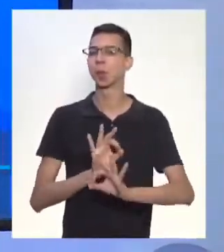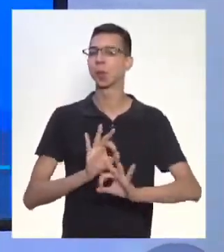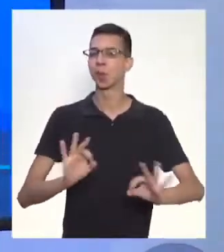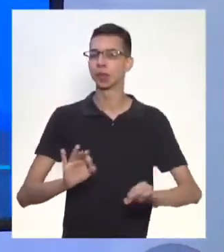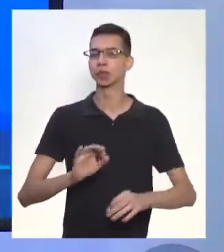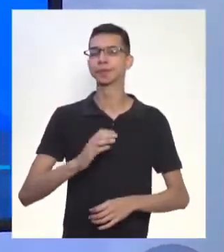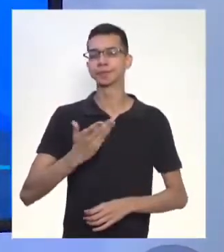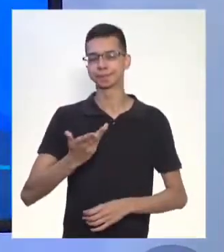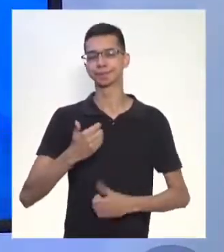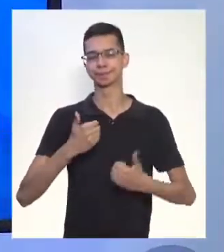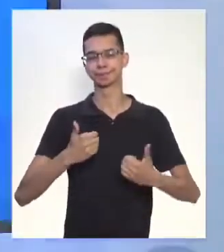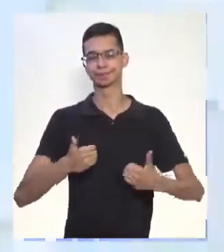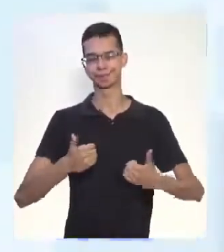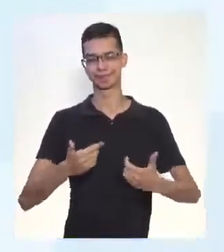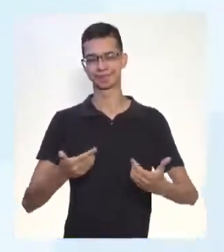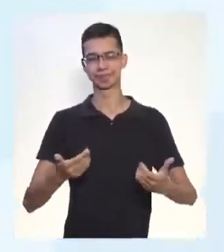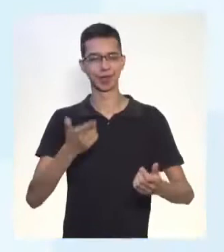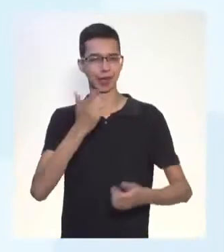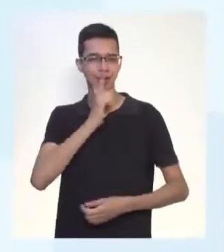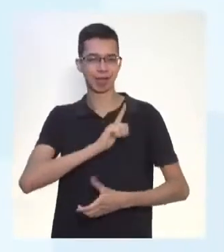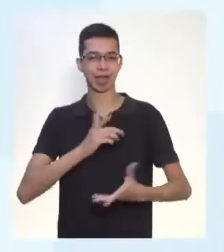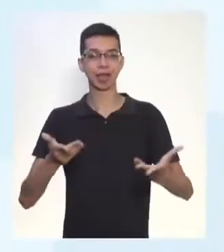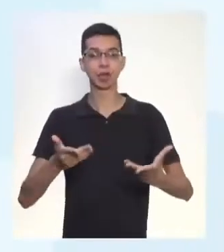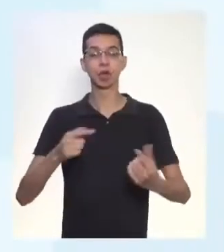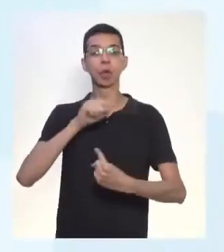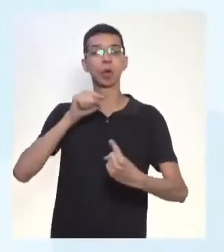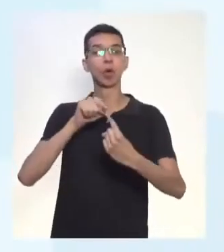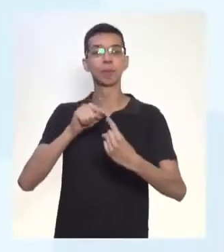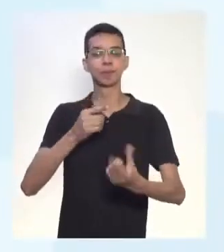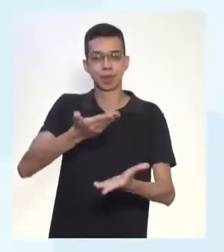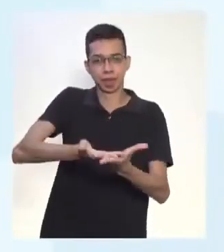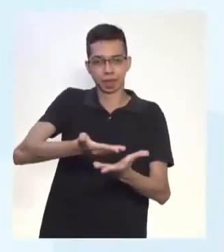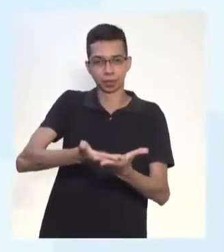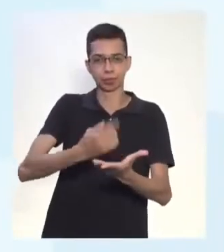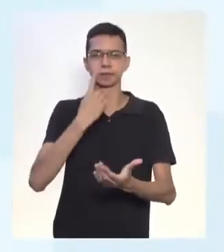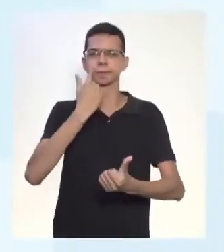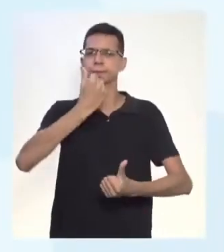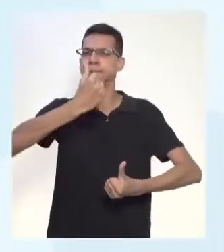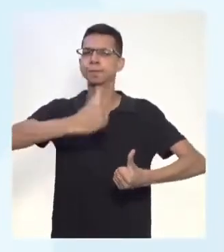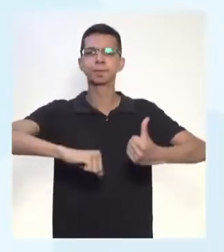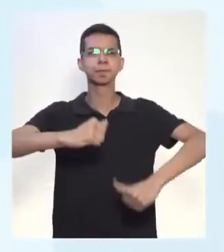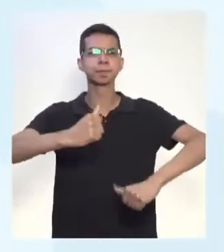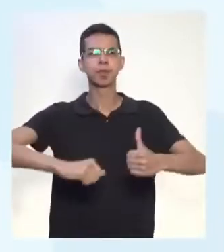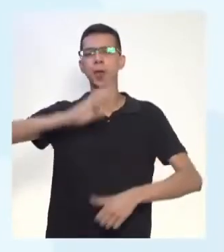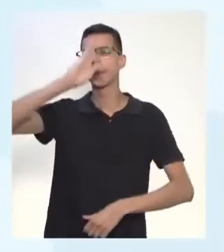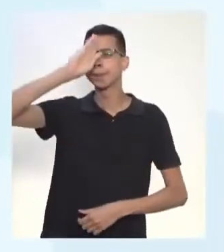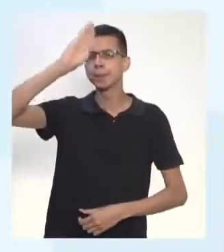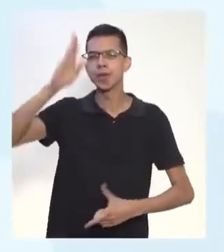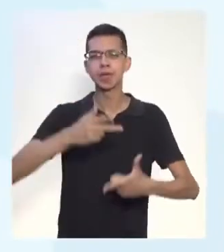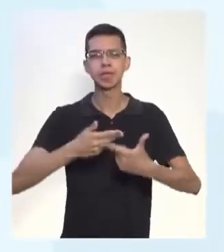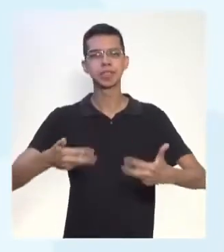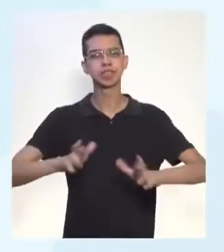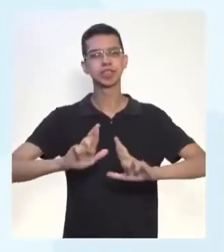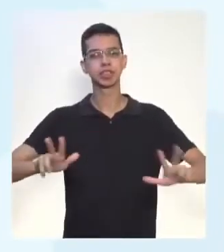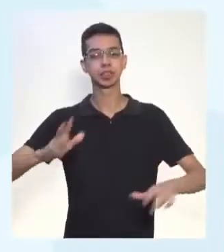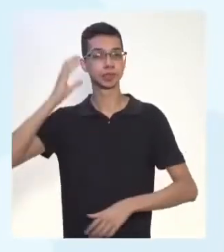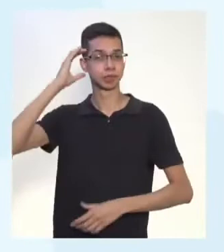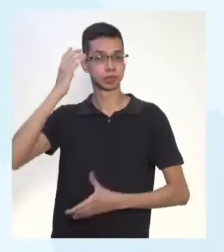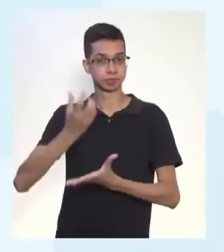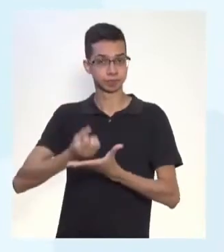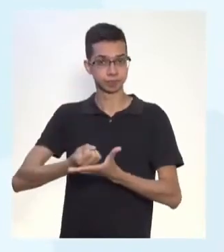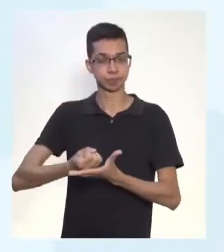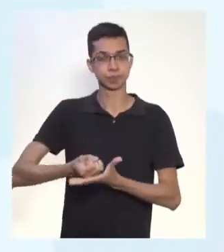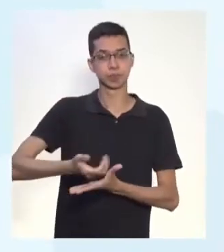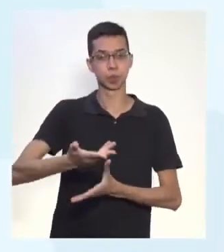para o objetivo da nossa aula de hoje: analisar as principais diferenças na produção de podcast e